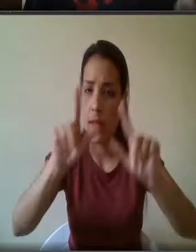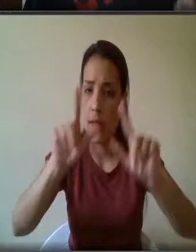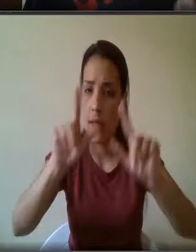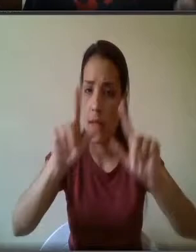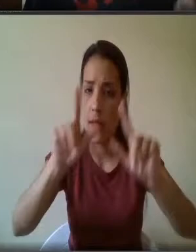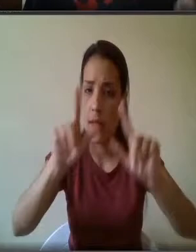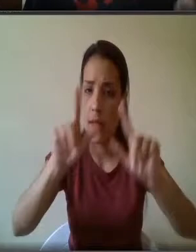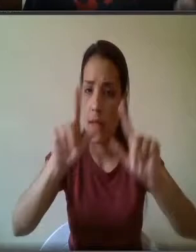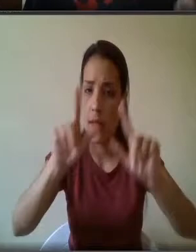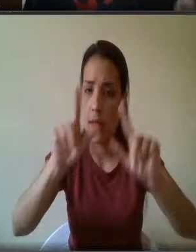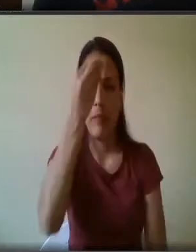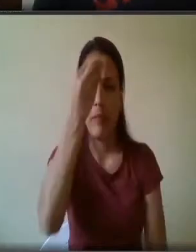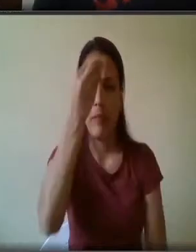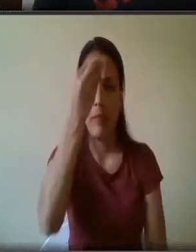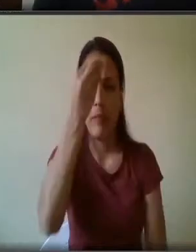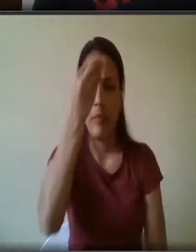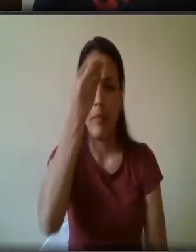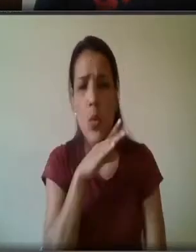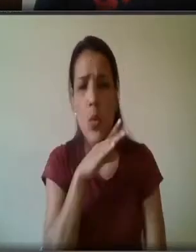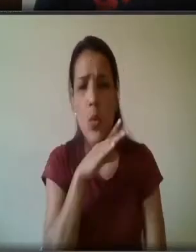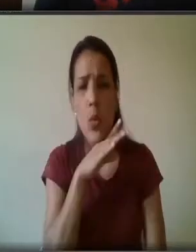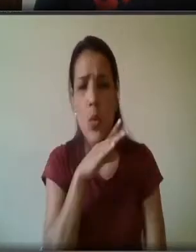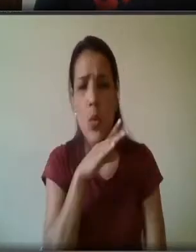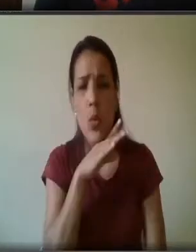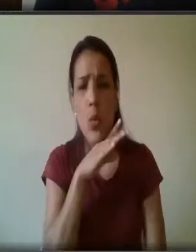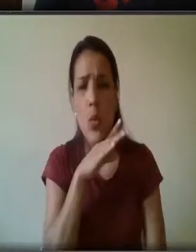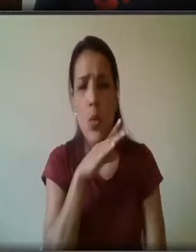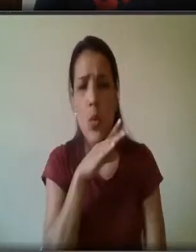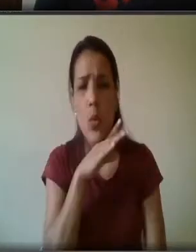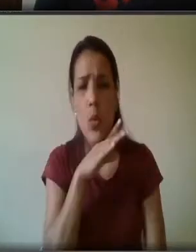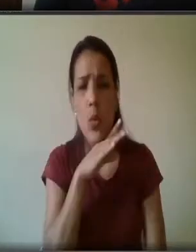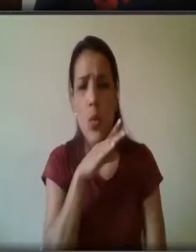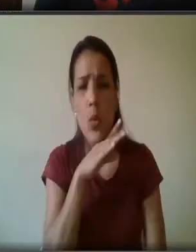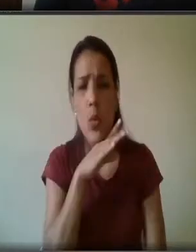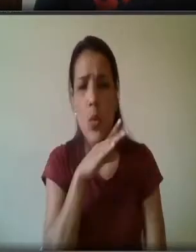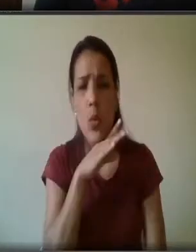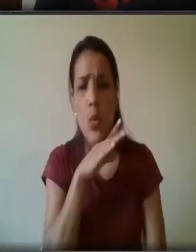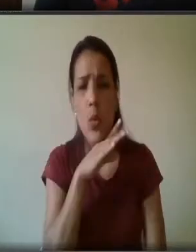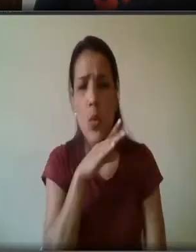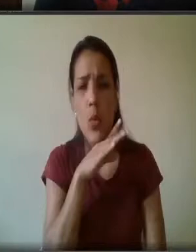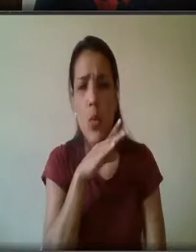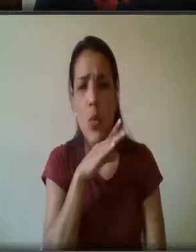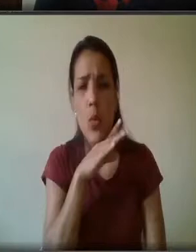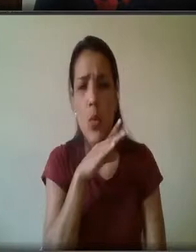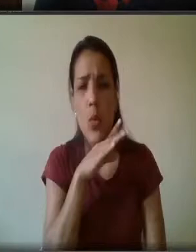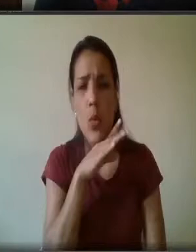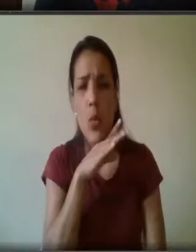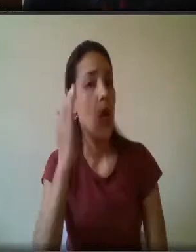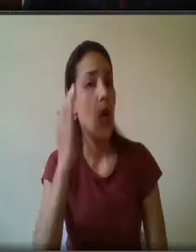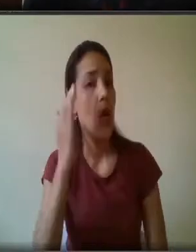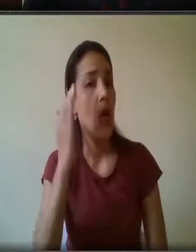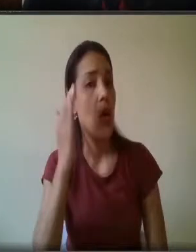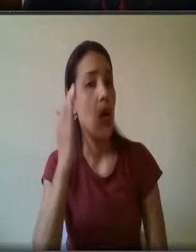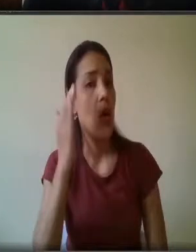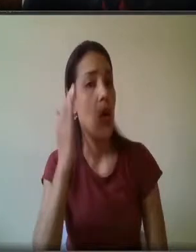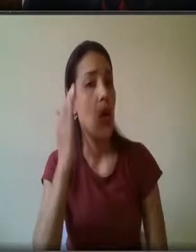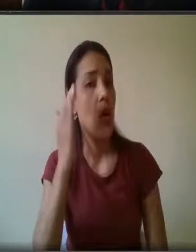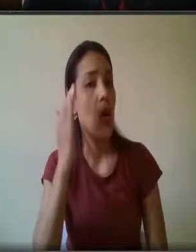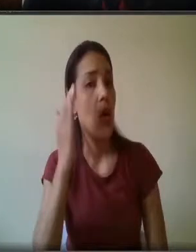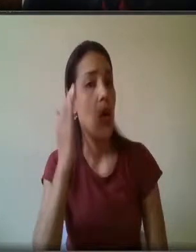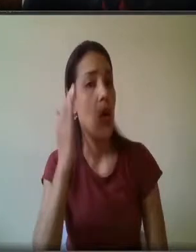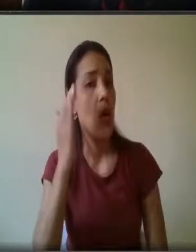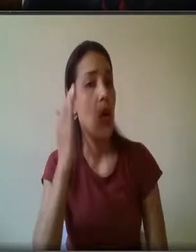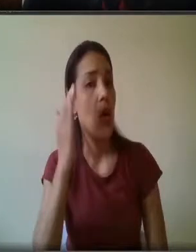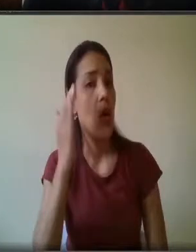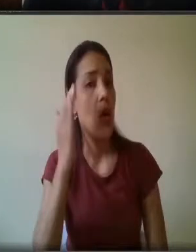você conseguir fazer as associações. Eu coloquei aqui, nessa primeira